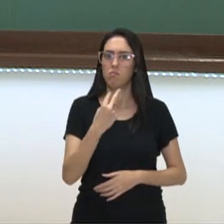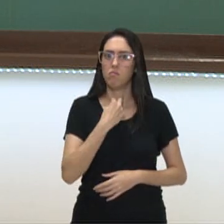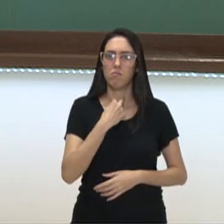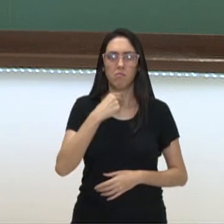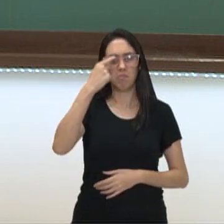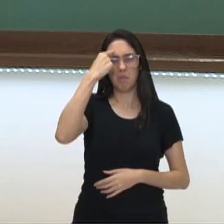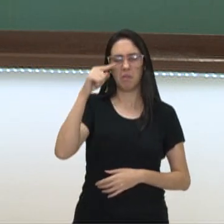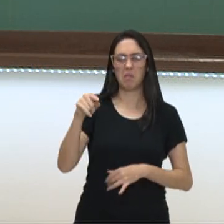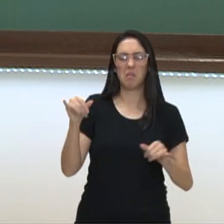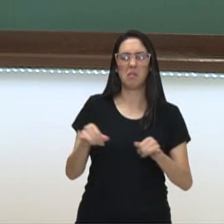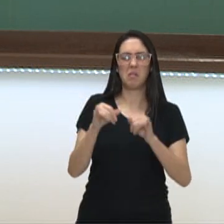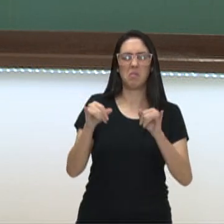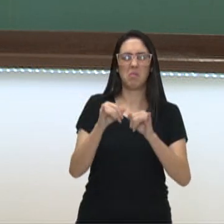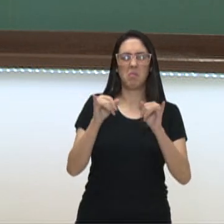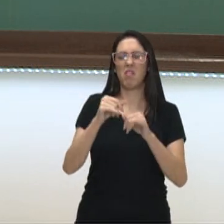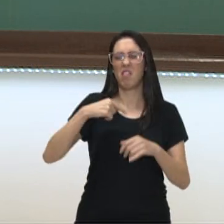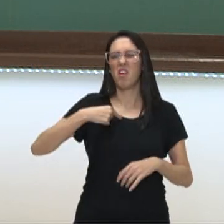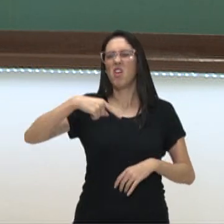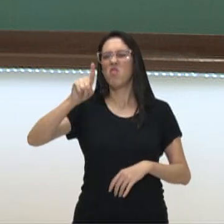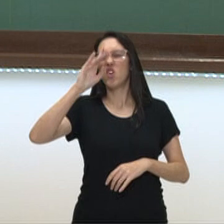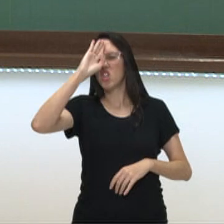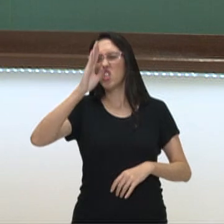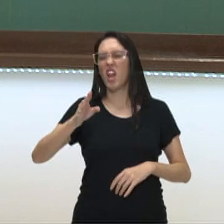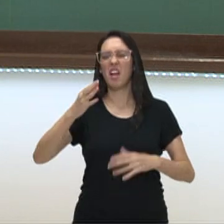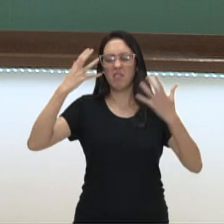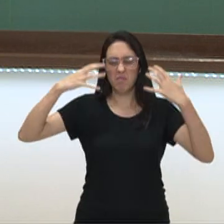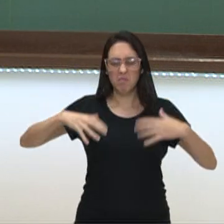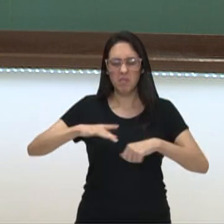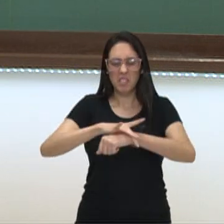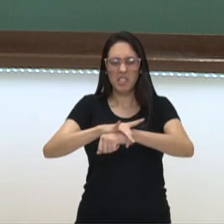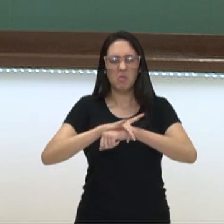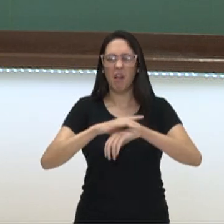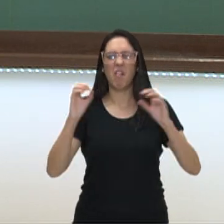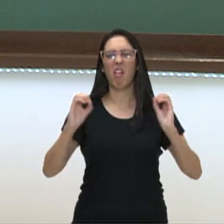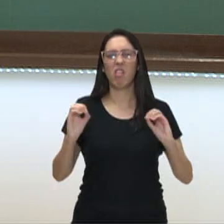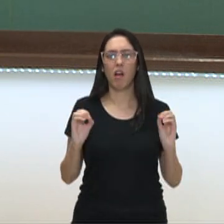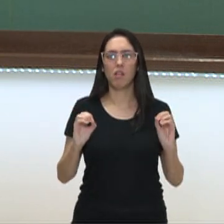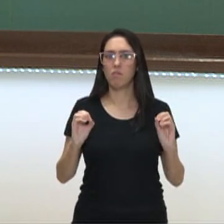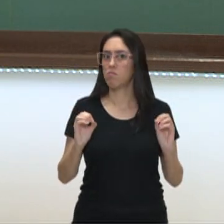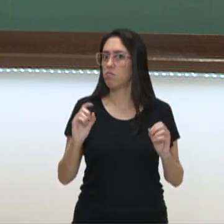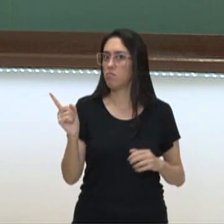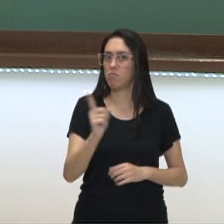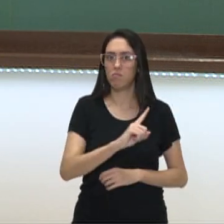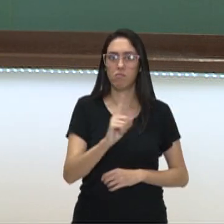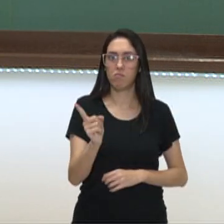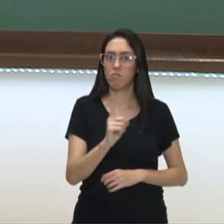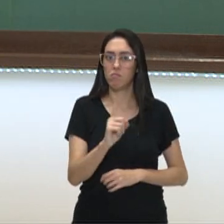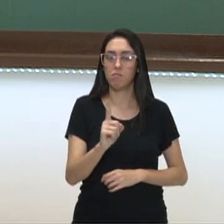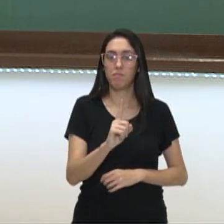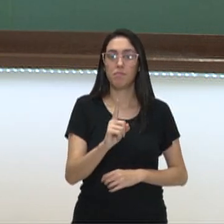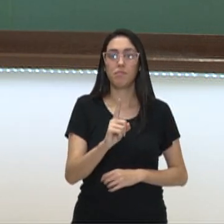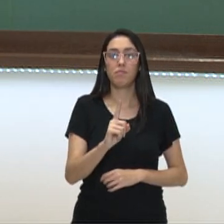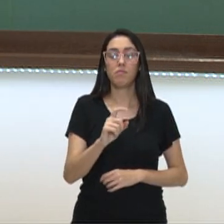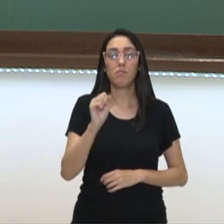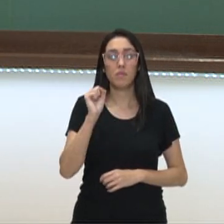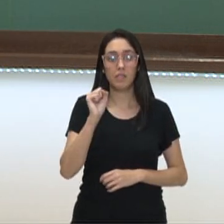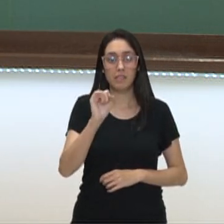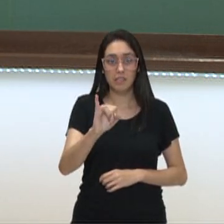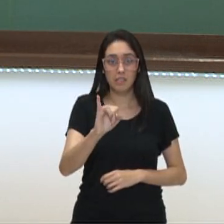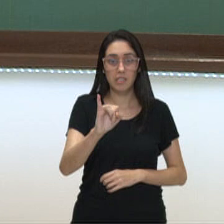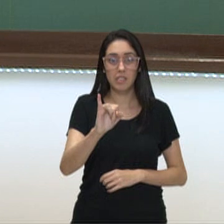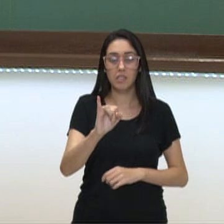isso não é importante. Eu vou fazer a prática, mas nem vou usar os equipamentos de segurança. Não. Se os equipamentos de segurança